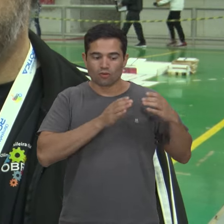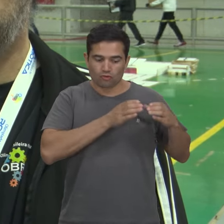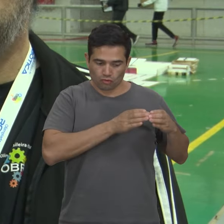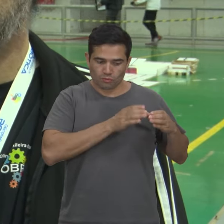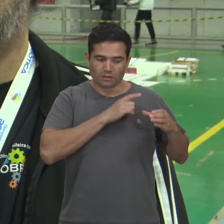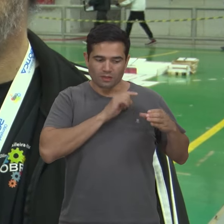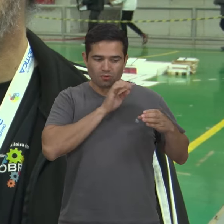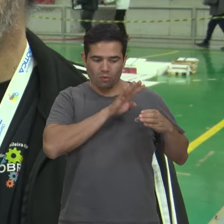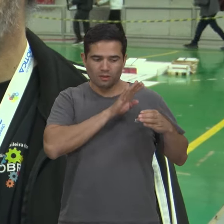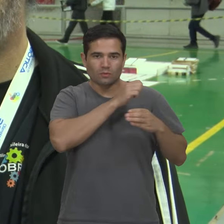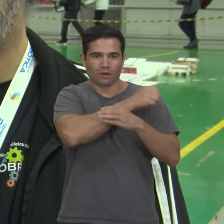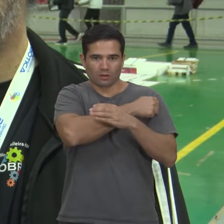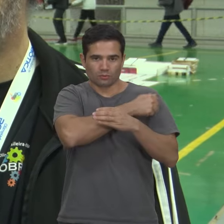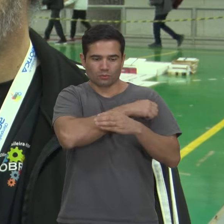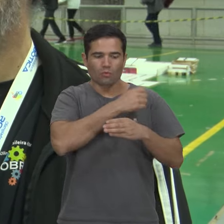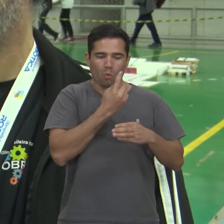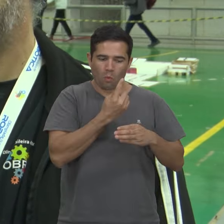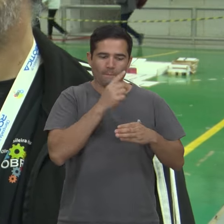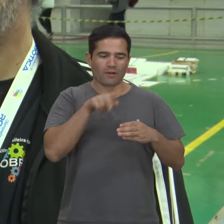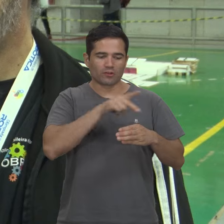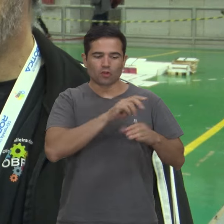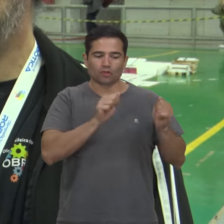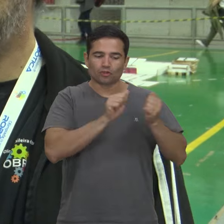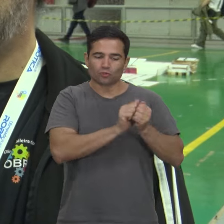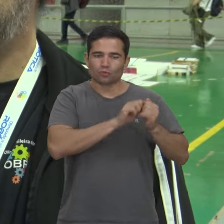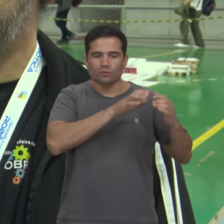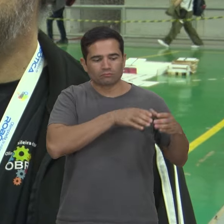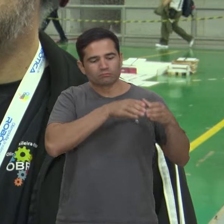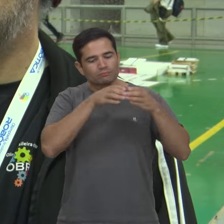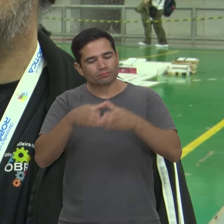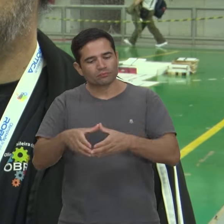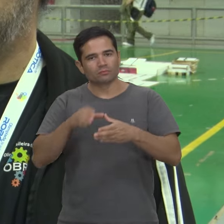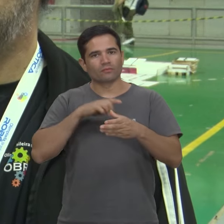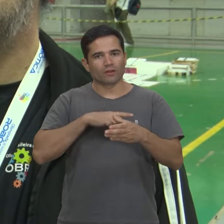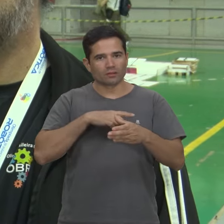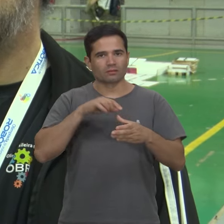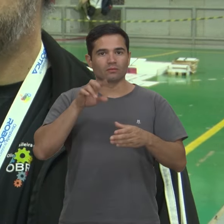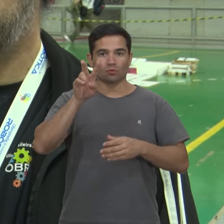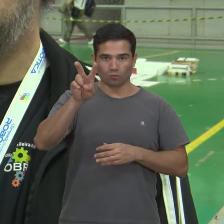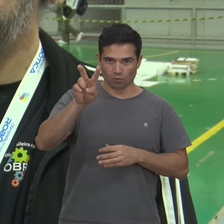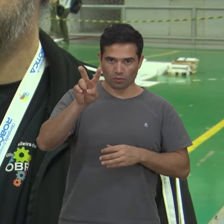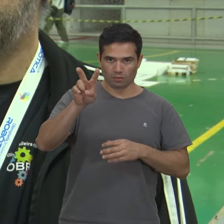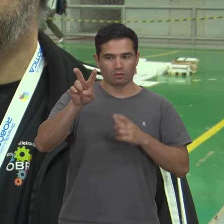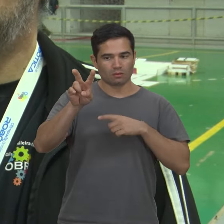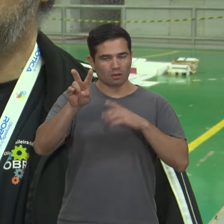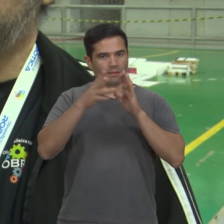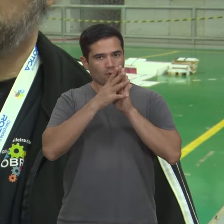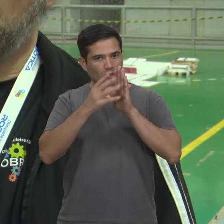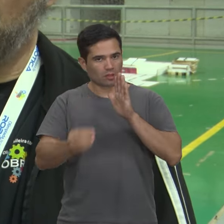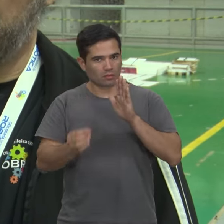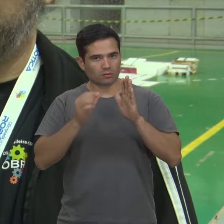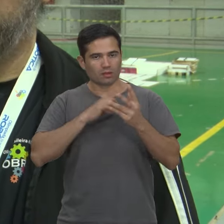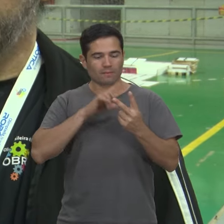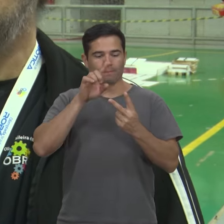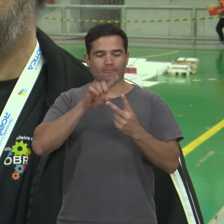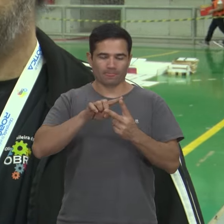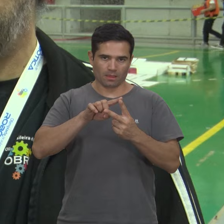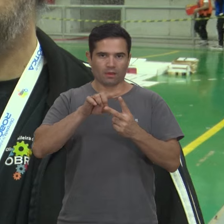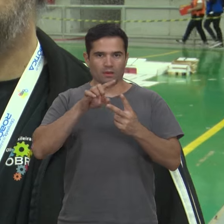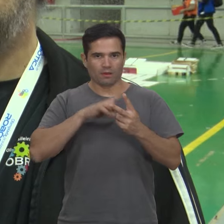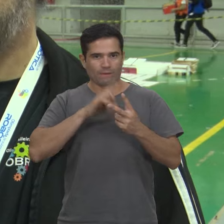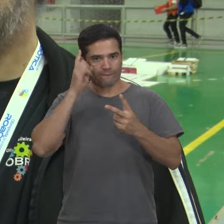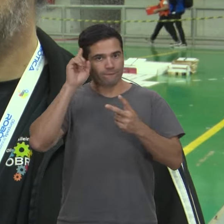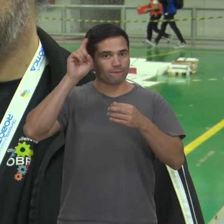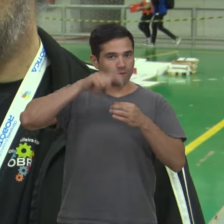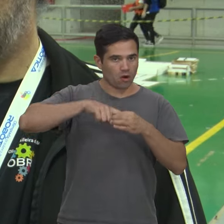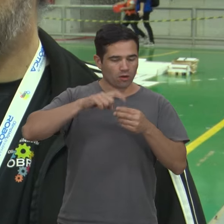com 4 alunos e um professor. A gente tem duas modalidades, o resgate e a artística, né? Então também estimula a